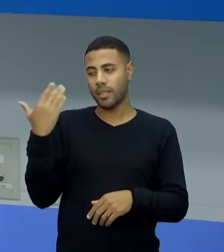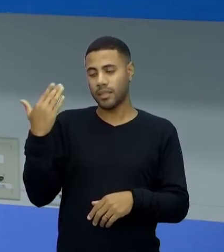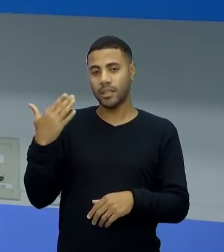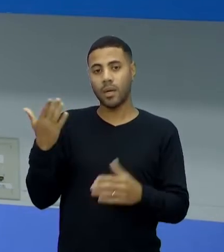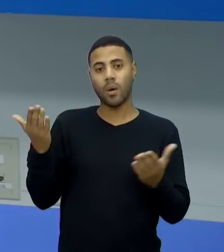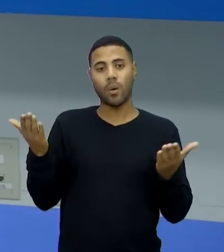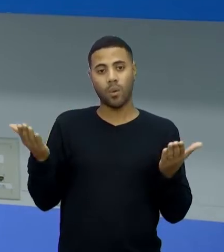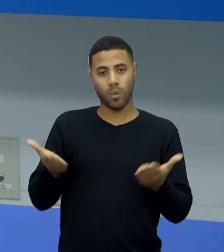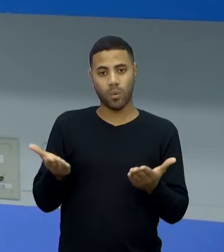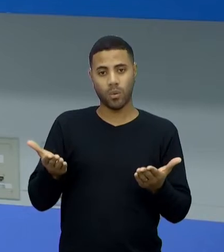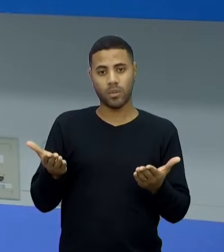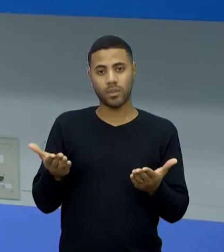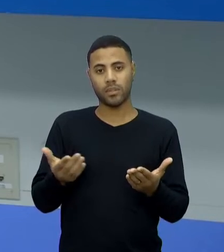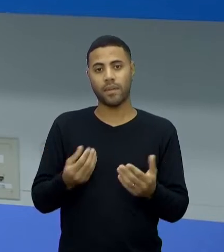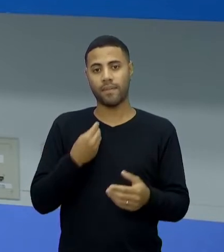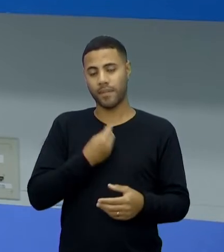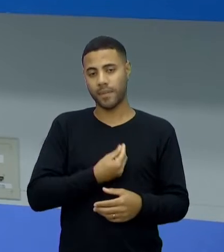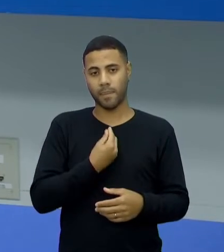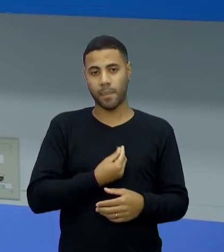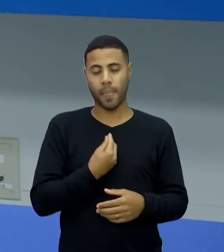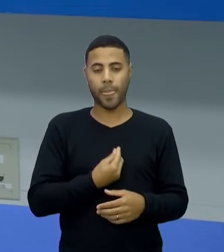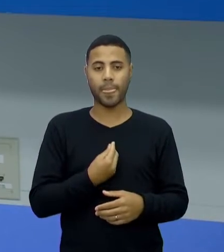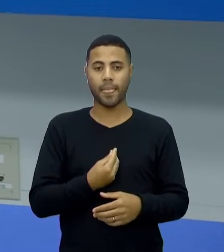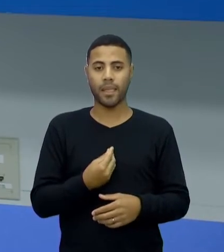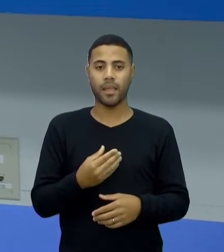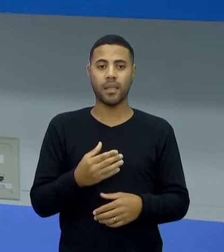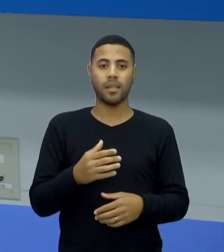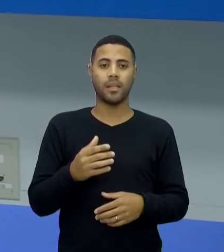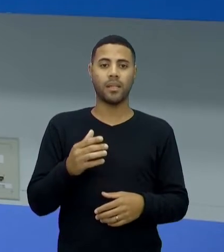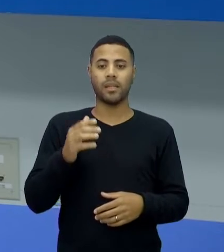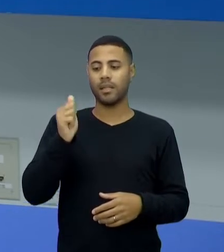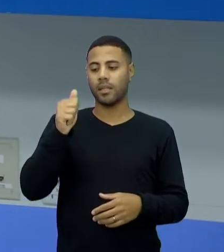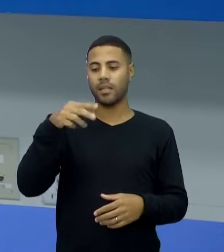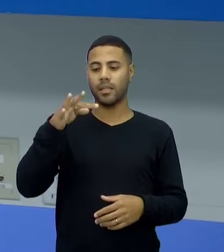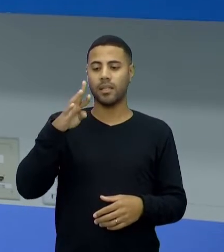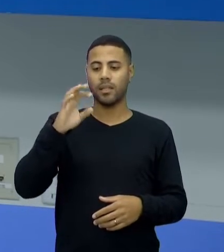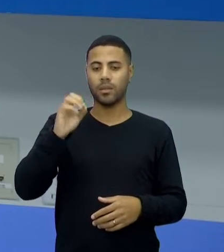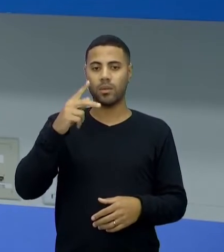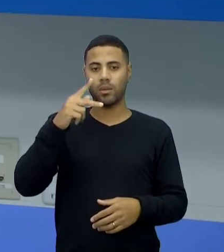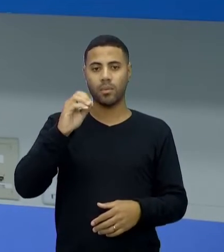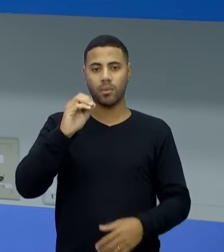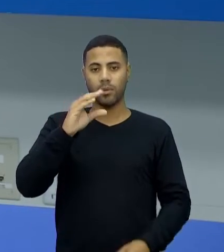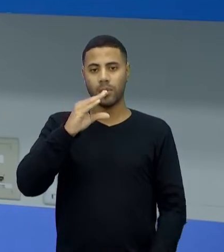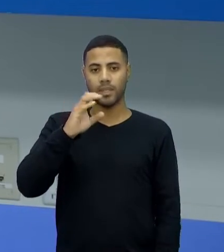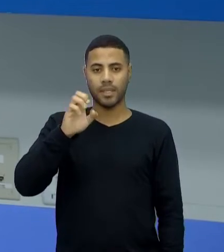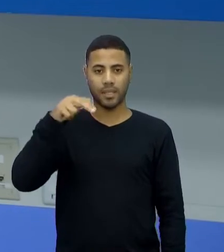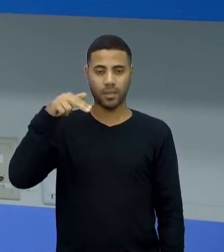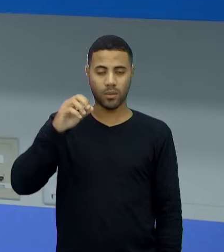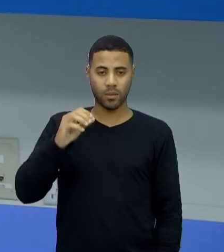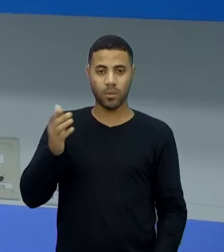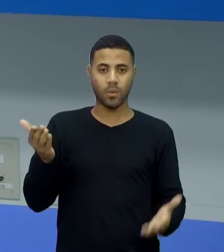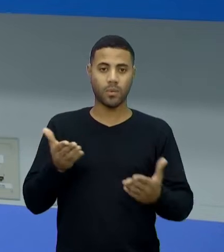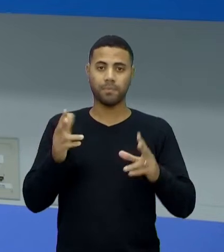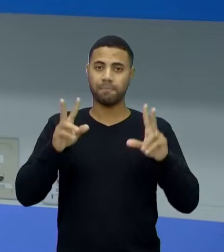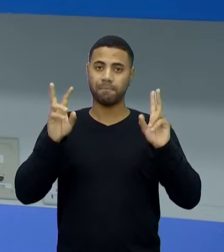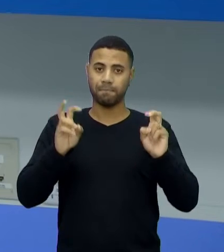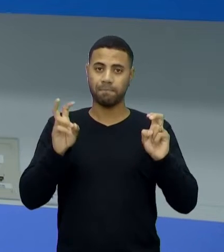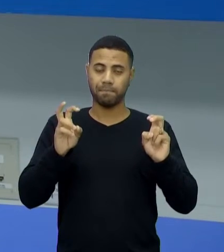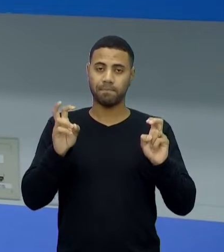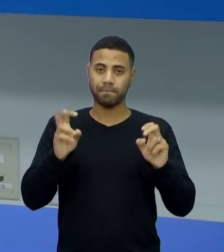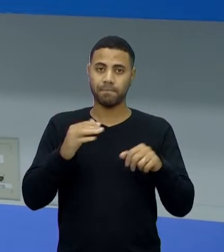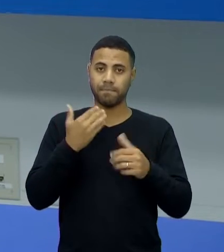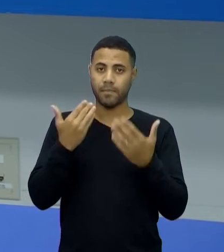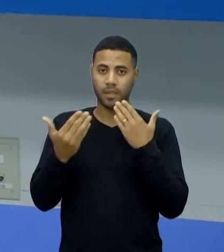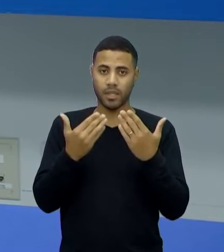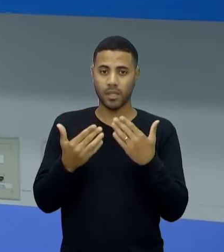vive hoje né isso que a gente chama de antropoceno então o título do nosso encontro de hoje